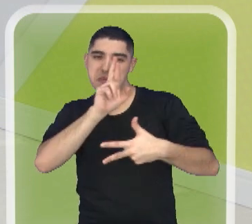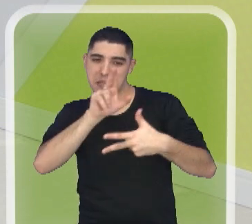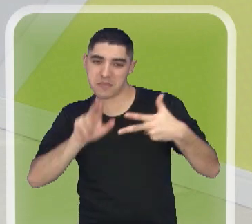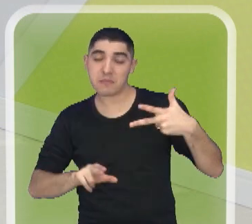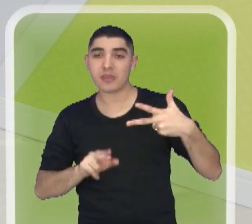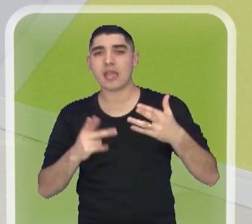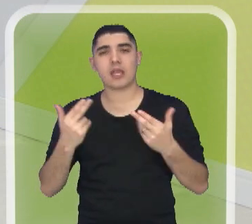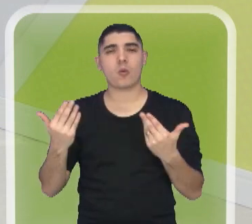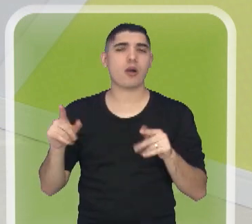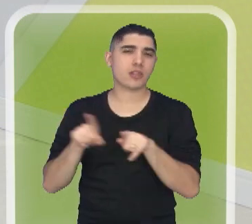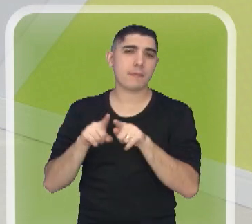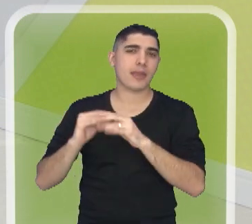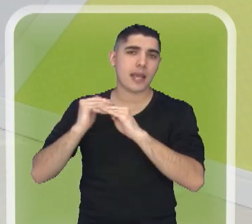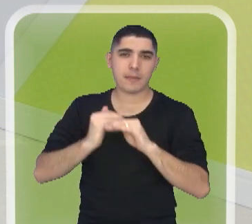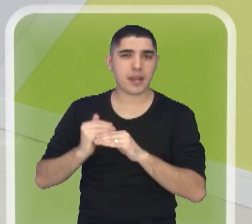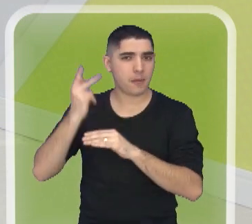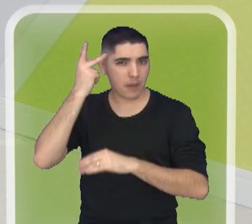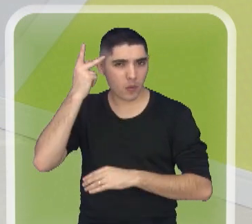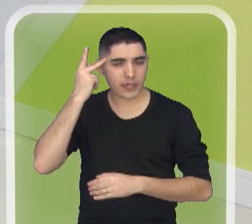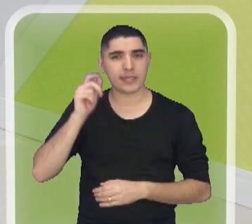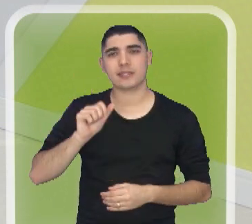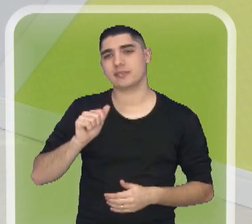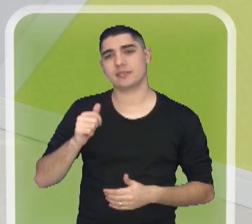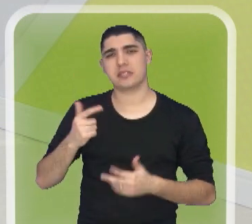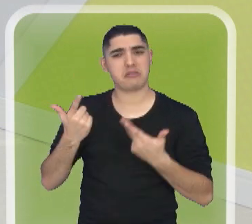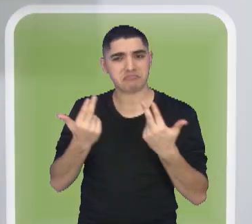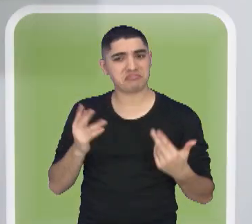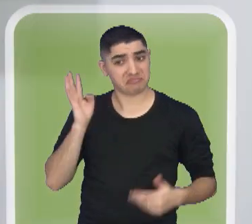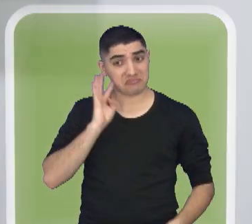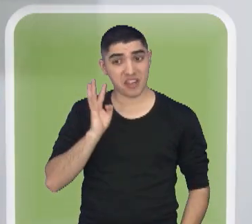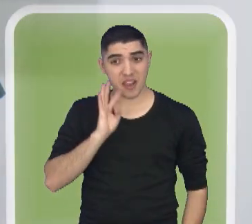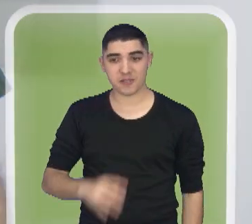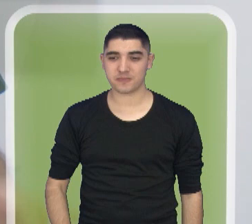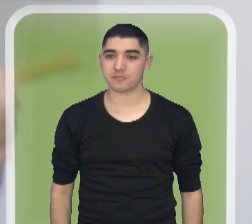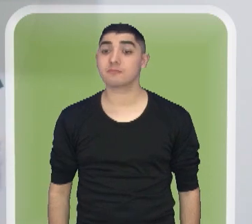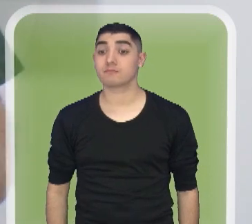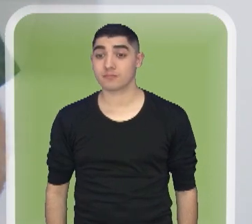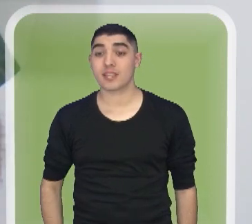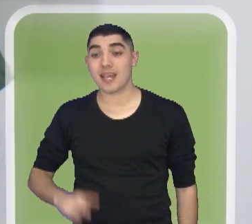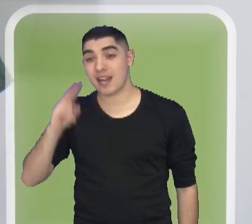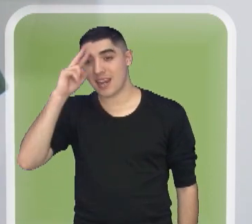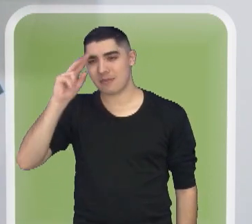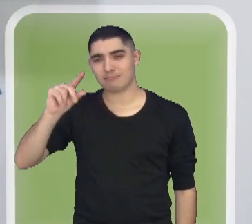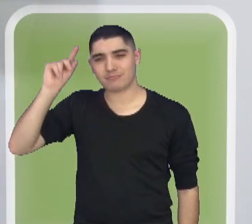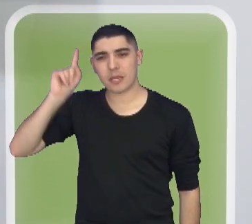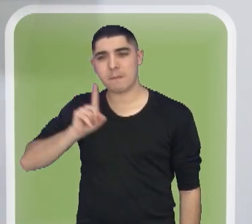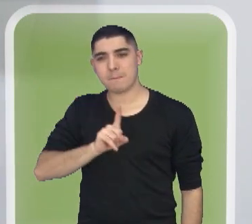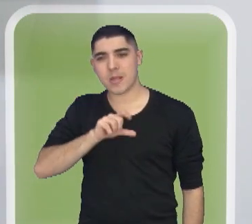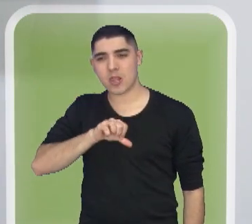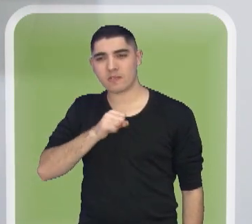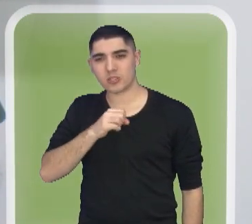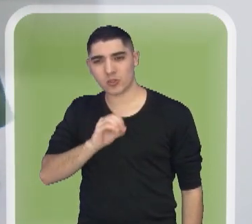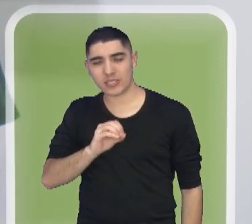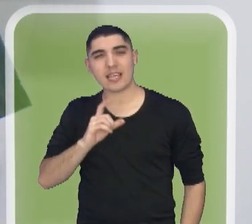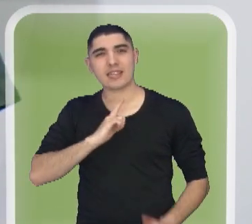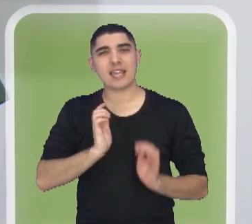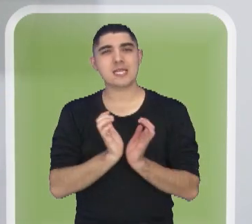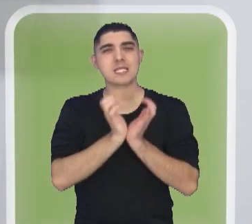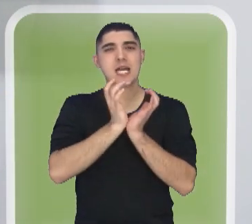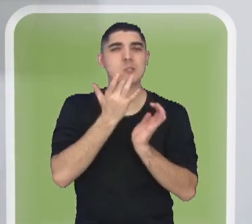Campeonato Paulista, de Paulistão, Série A1, Série A2. Eu acho bacana isso daí. Lembra os tempos áureos, 80, Taça de Ouro e Taça de Prata.